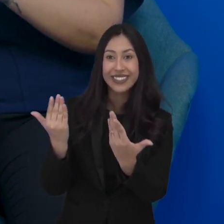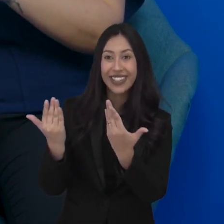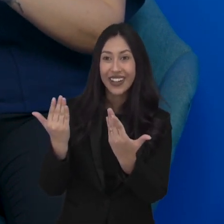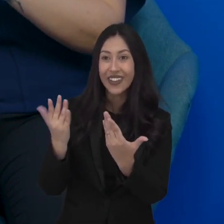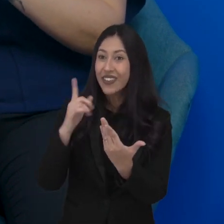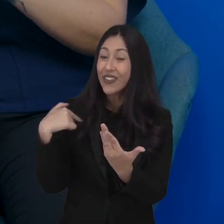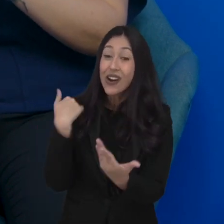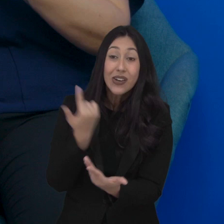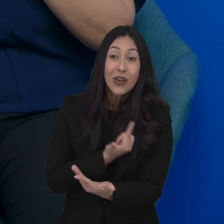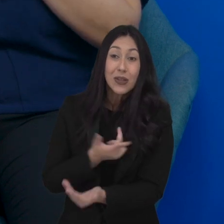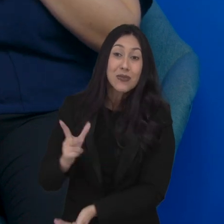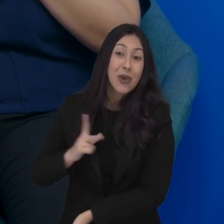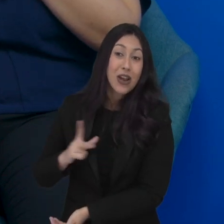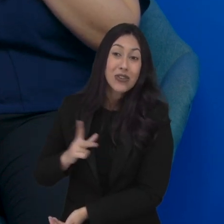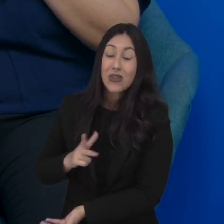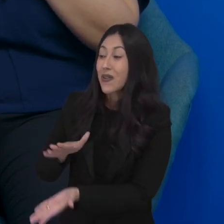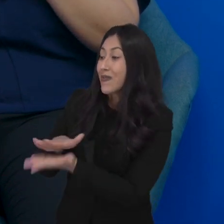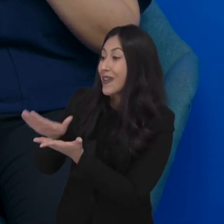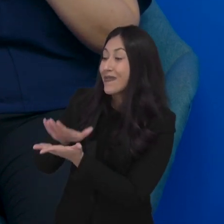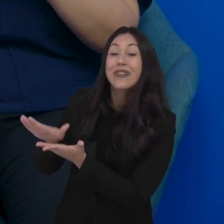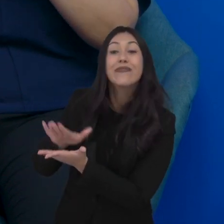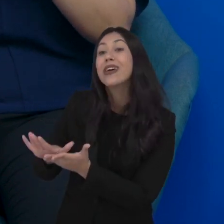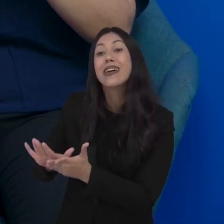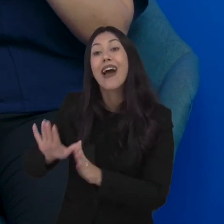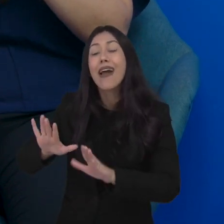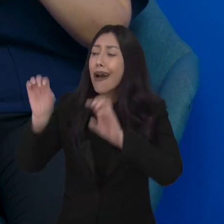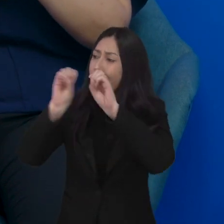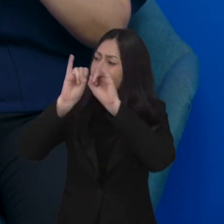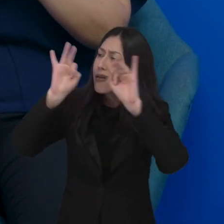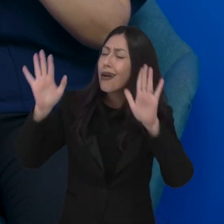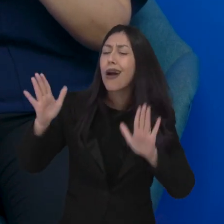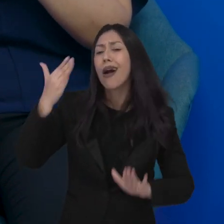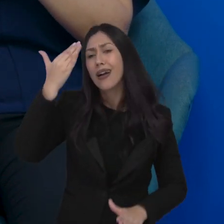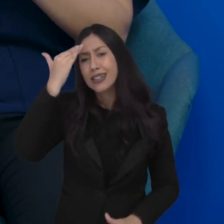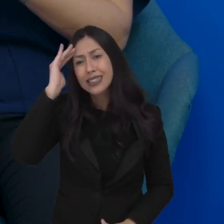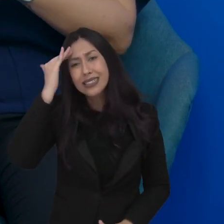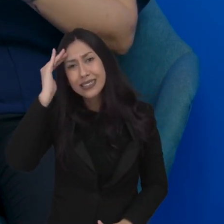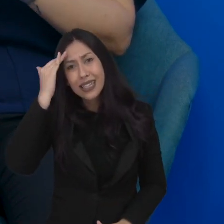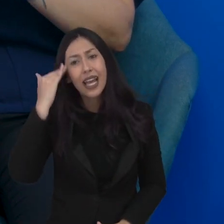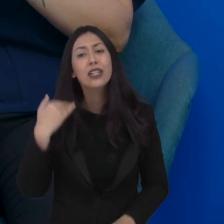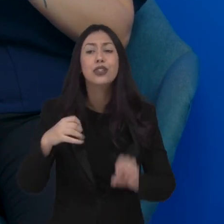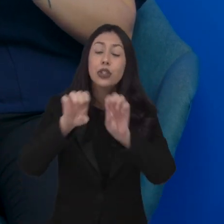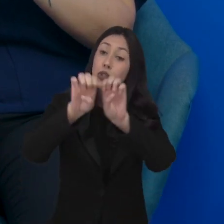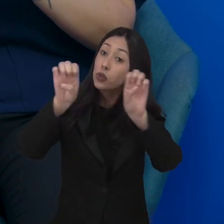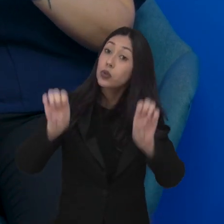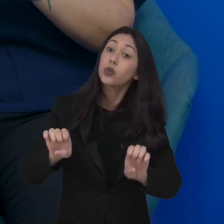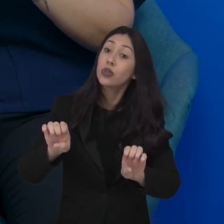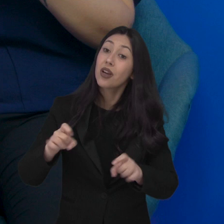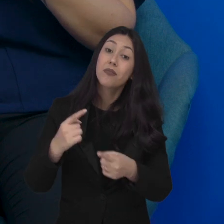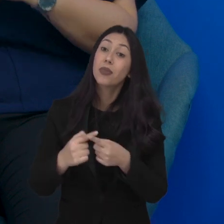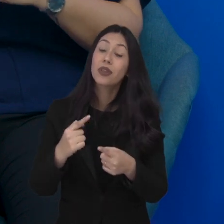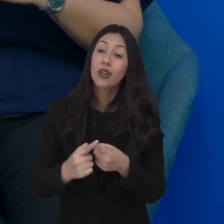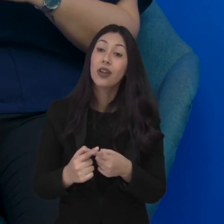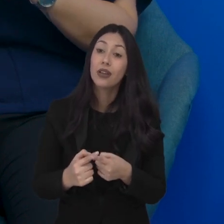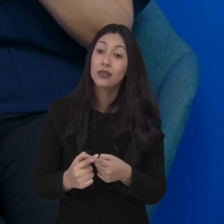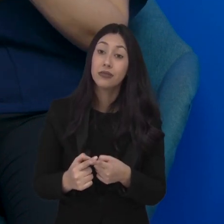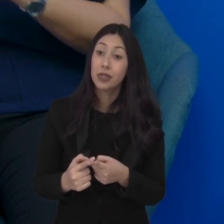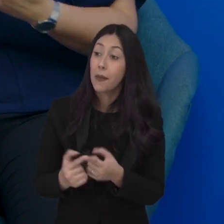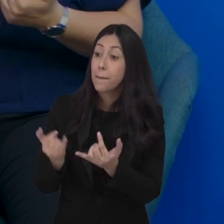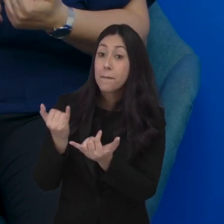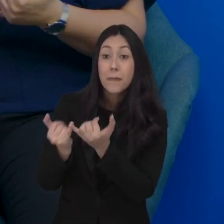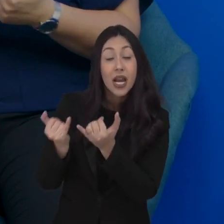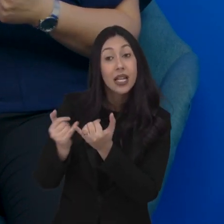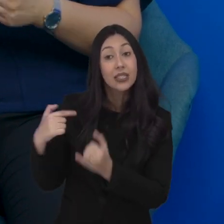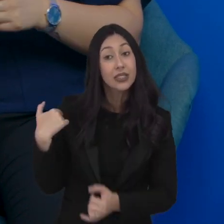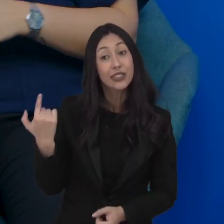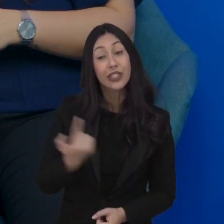da entrevista com as nossas contas pessoais, né? Porque assim a gente vai entendendo como funciona essa estrutura grande que no fim das contas guia muito da